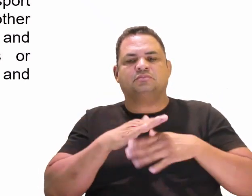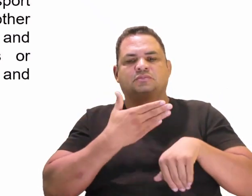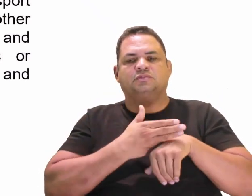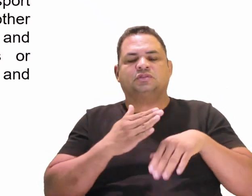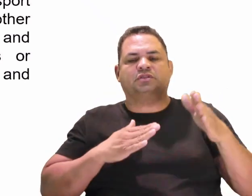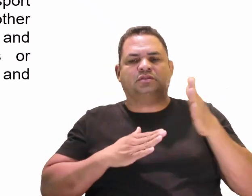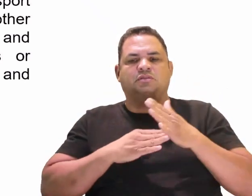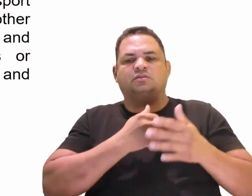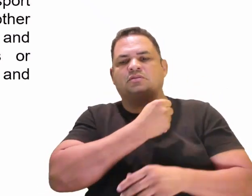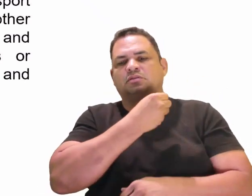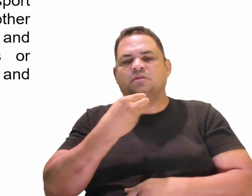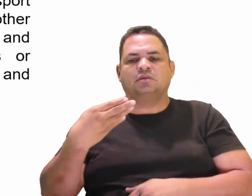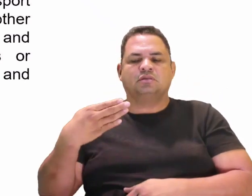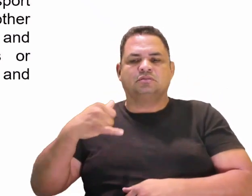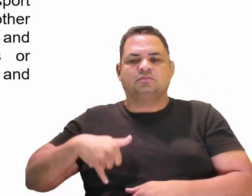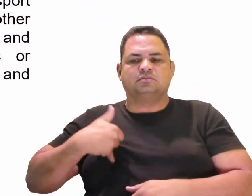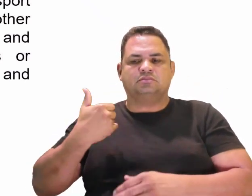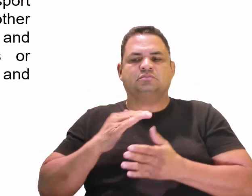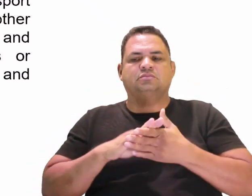até os 14 anos. Aqui não, eles têm que praticar,